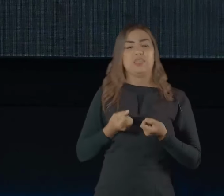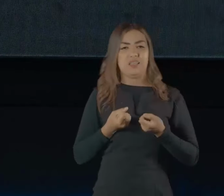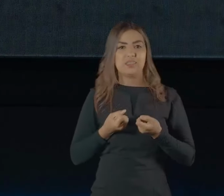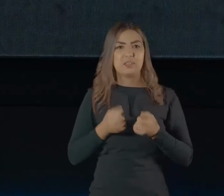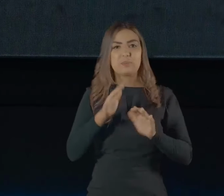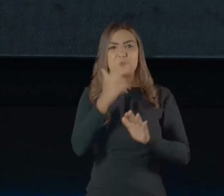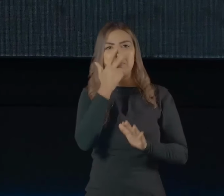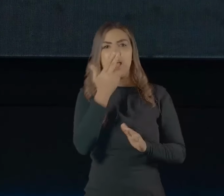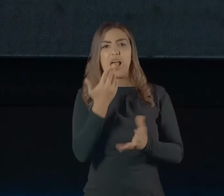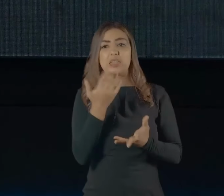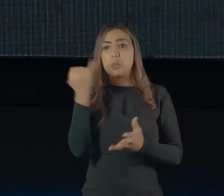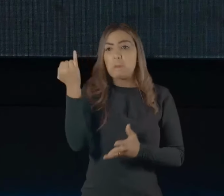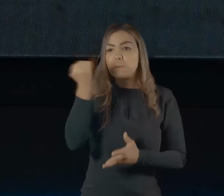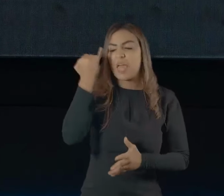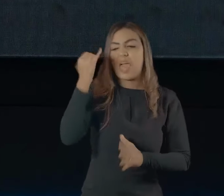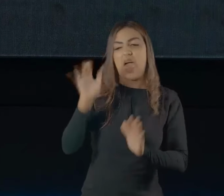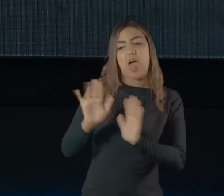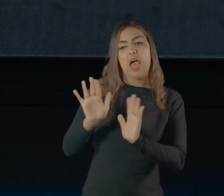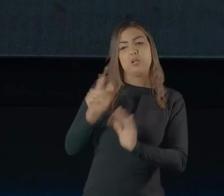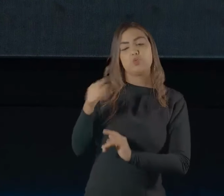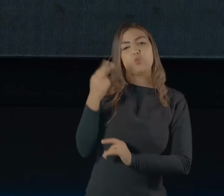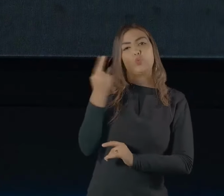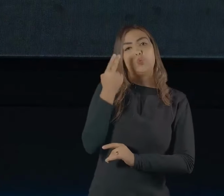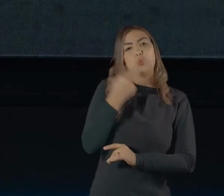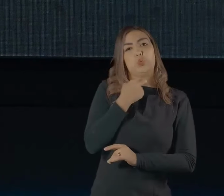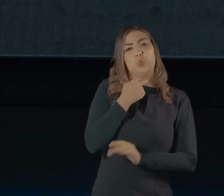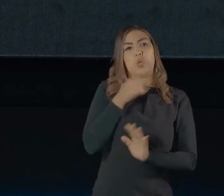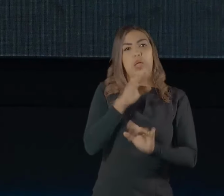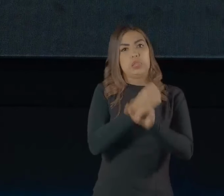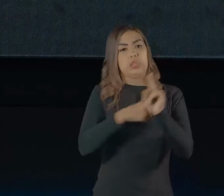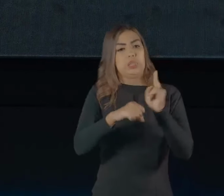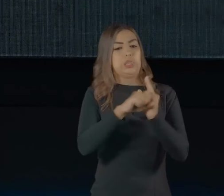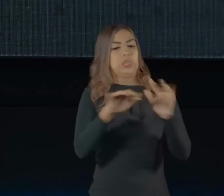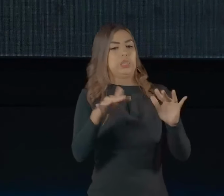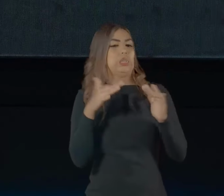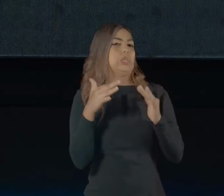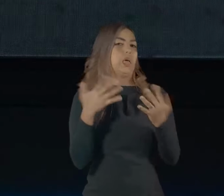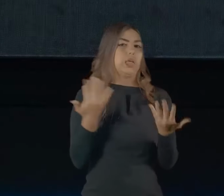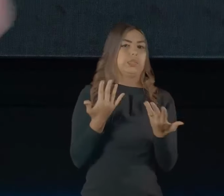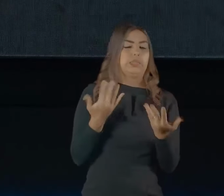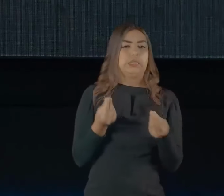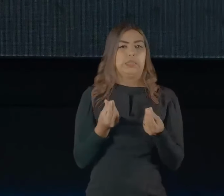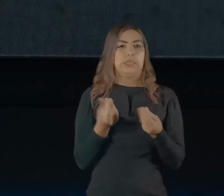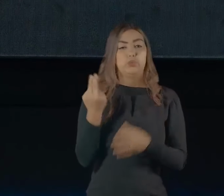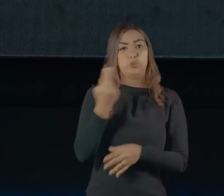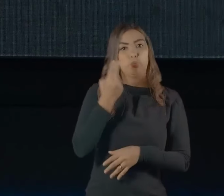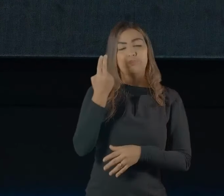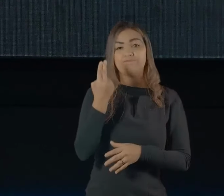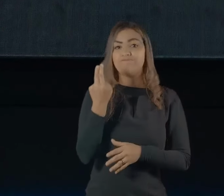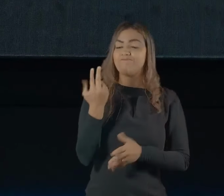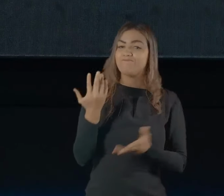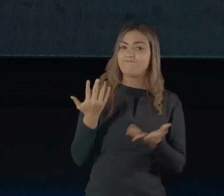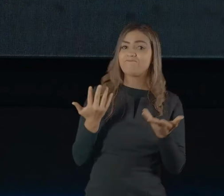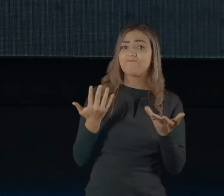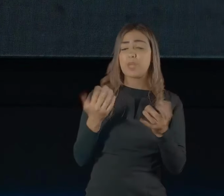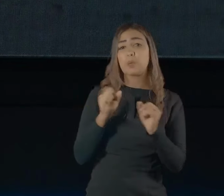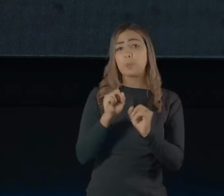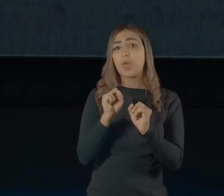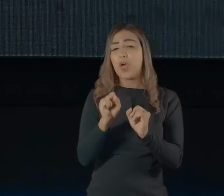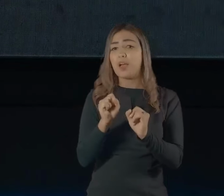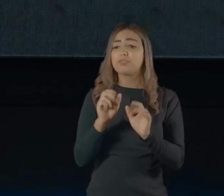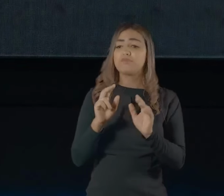fundamental. Essas pessoas podem até ter algum sucesso aqui na terra, mas o